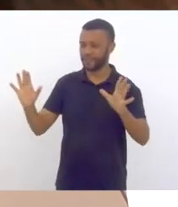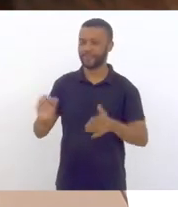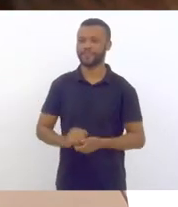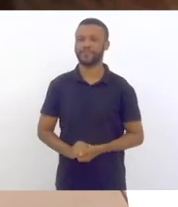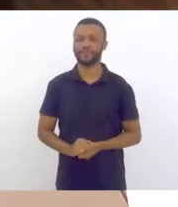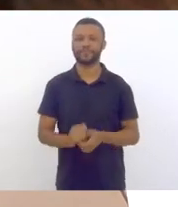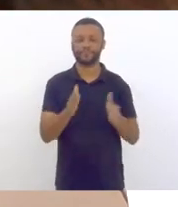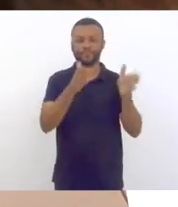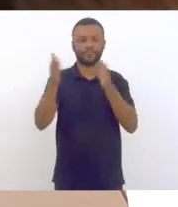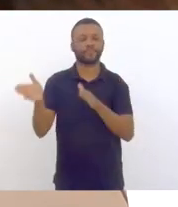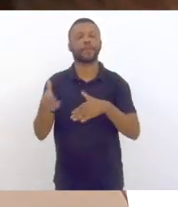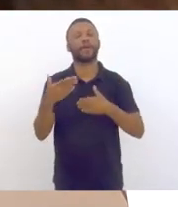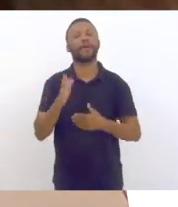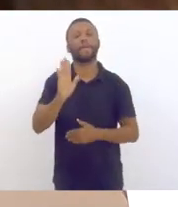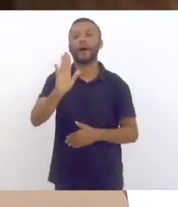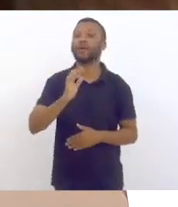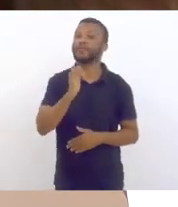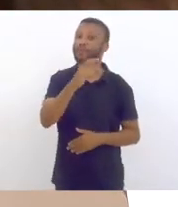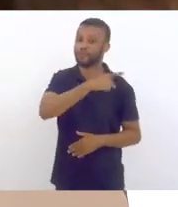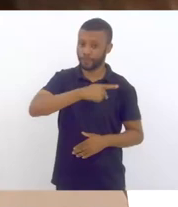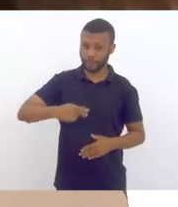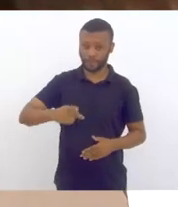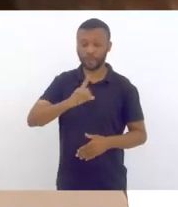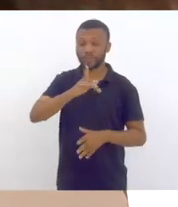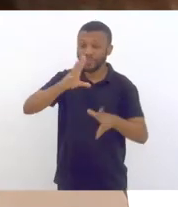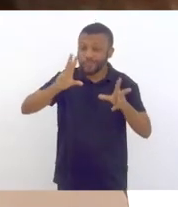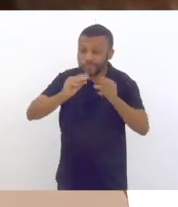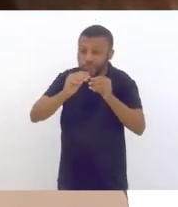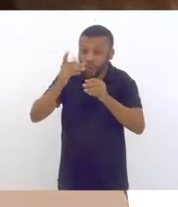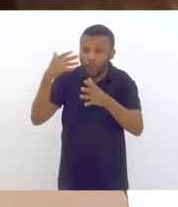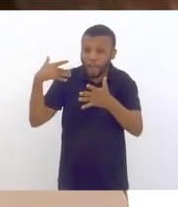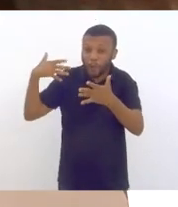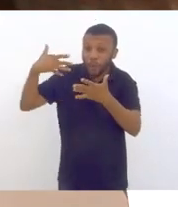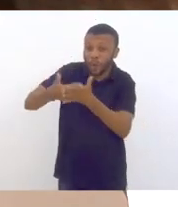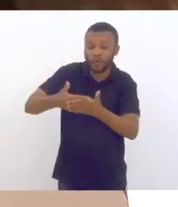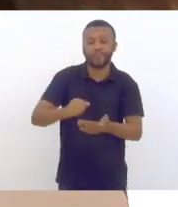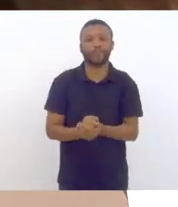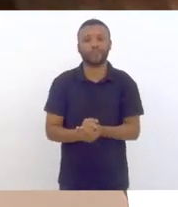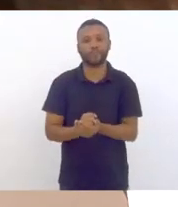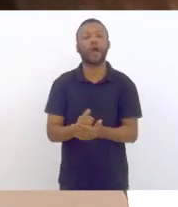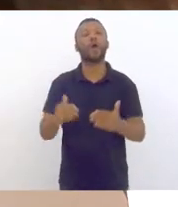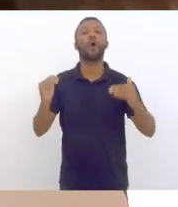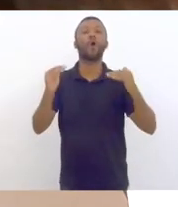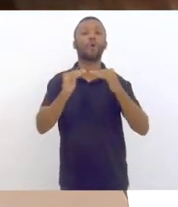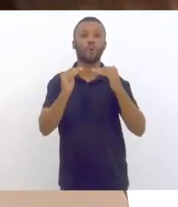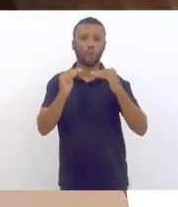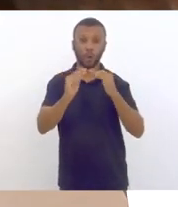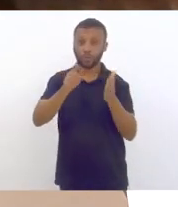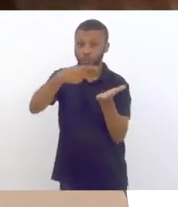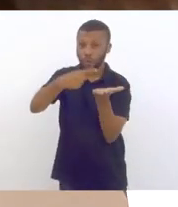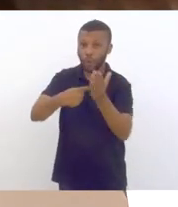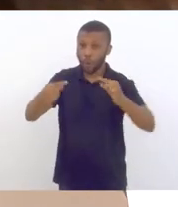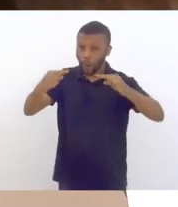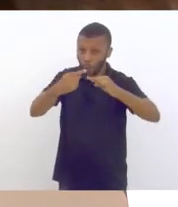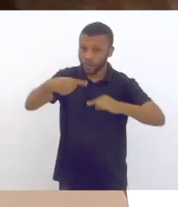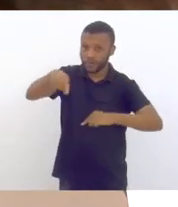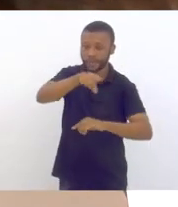mas o presidente é só um pequeno histórico tão a favor do acordo que seja celebrado